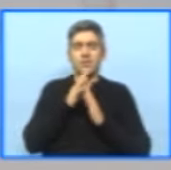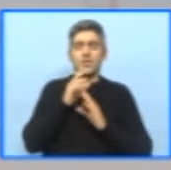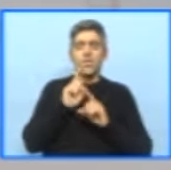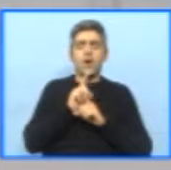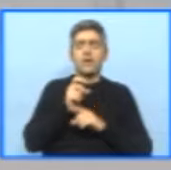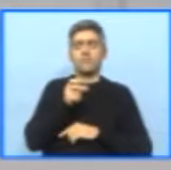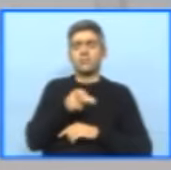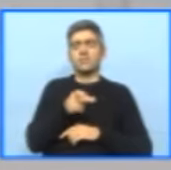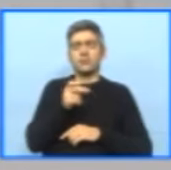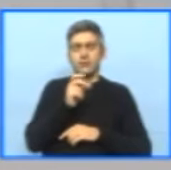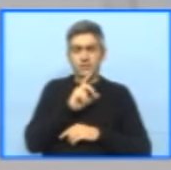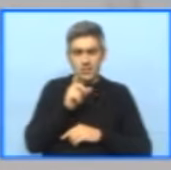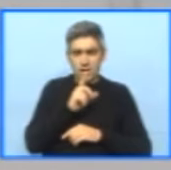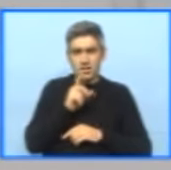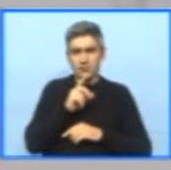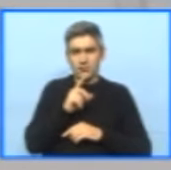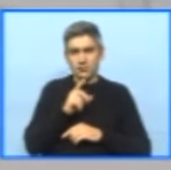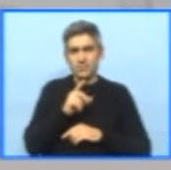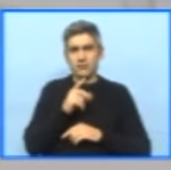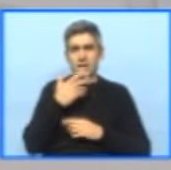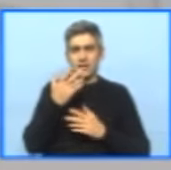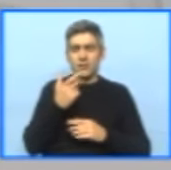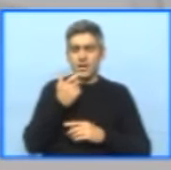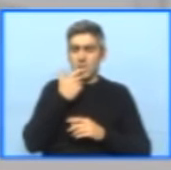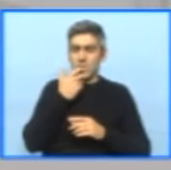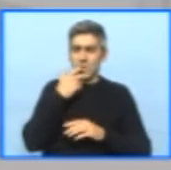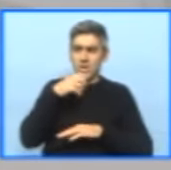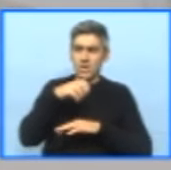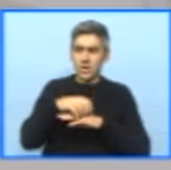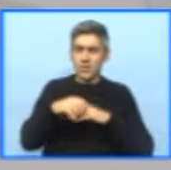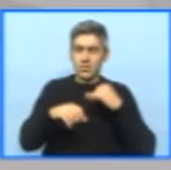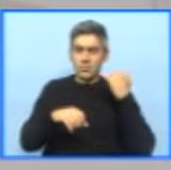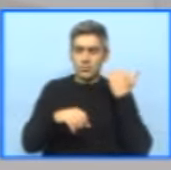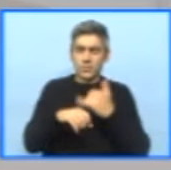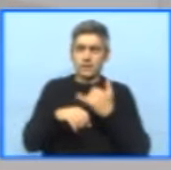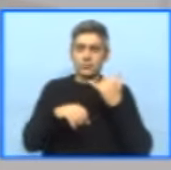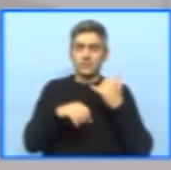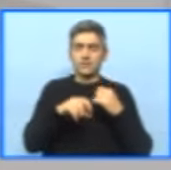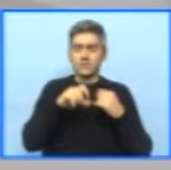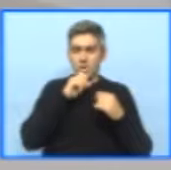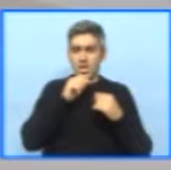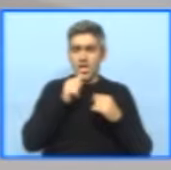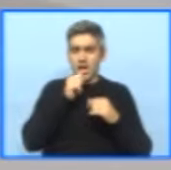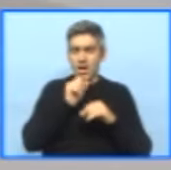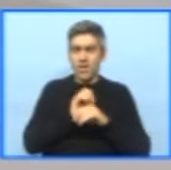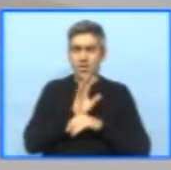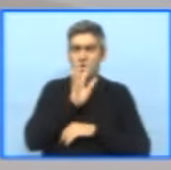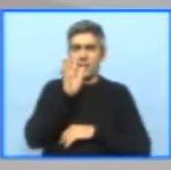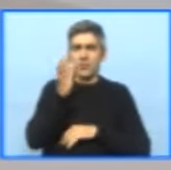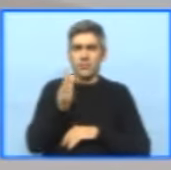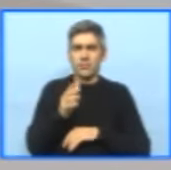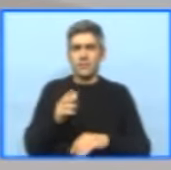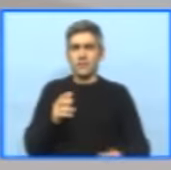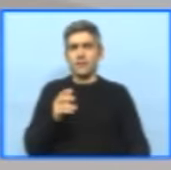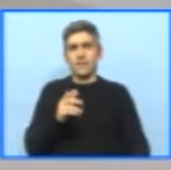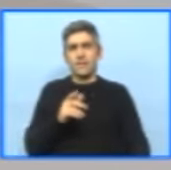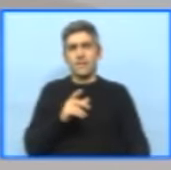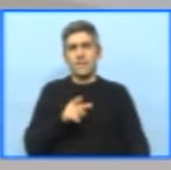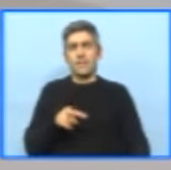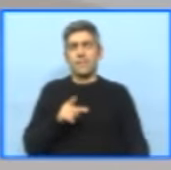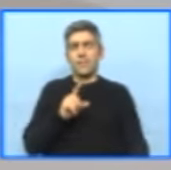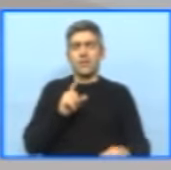ausente, não é? E diz, bate então na rocha e brota a água. Acho que isto não é assim nenhum